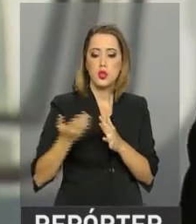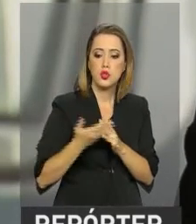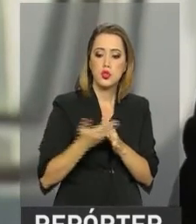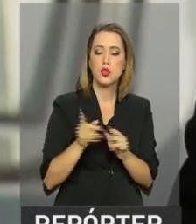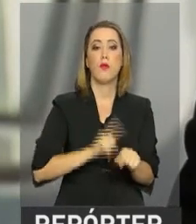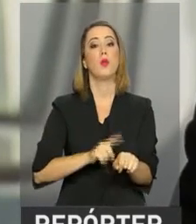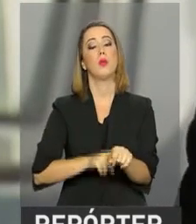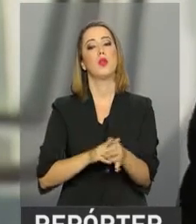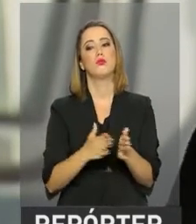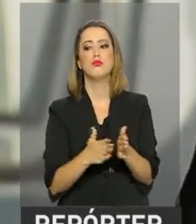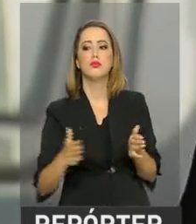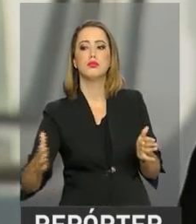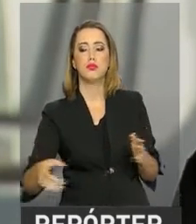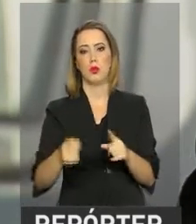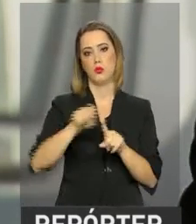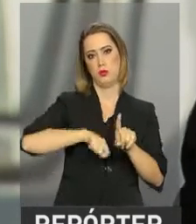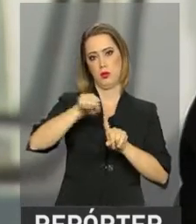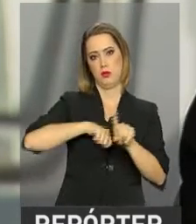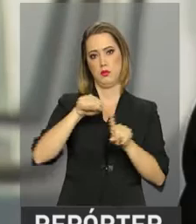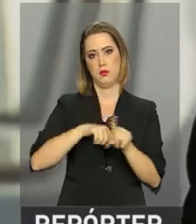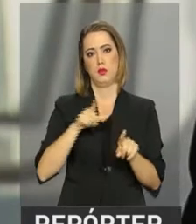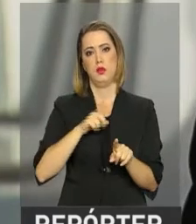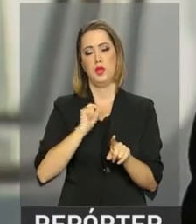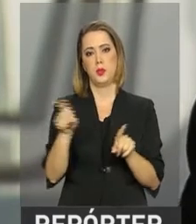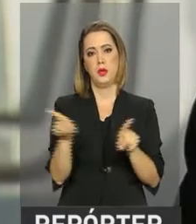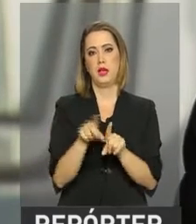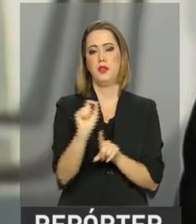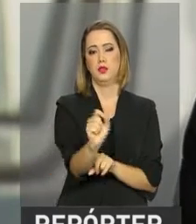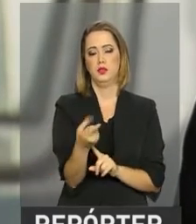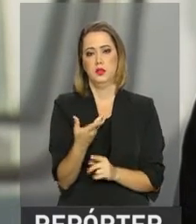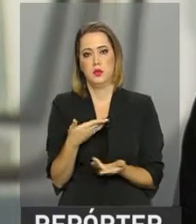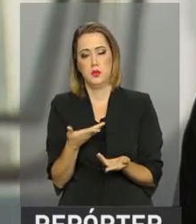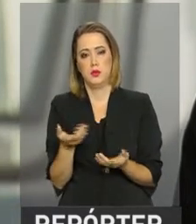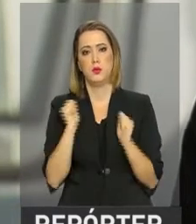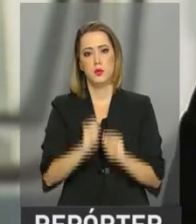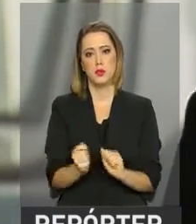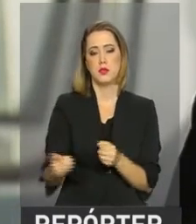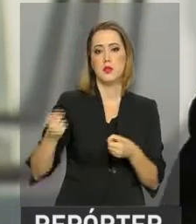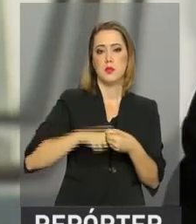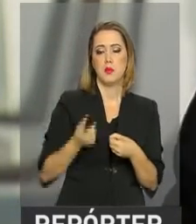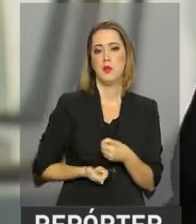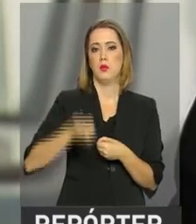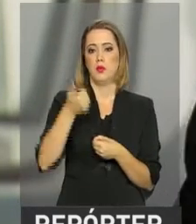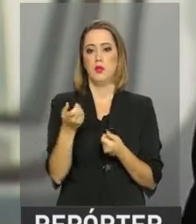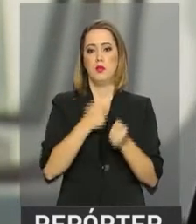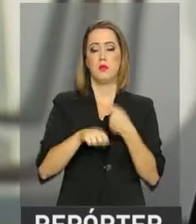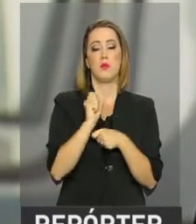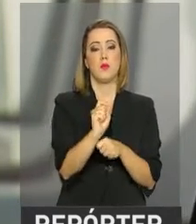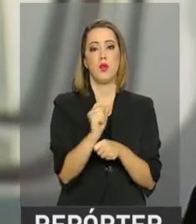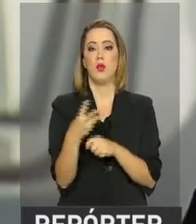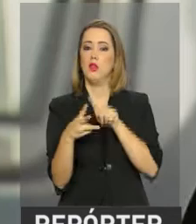para que haja eu houvesse uma recuperação financeira dos próprios estados mas alguns estados três